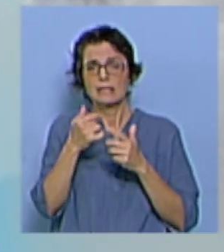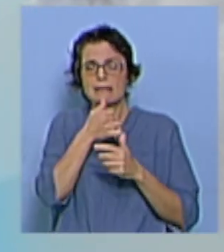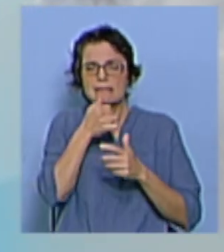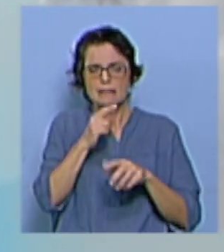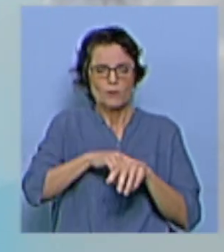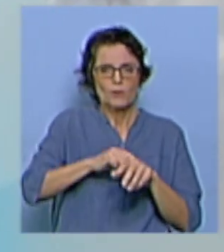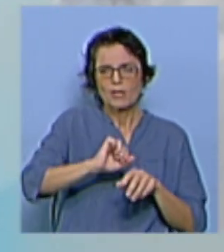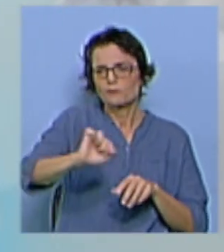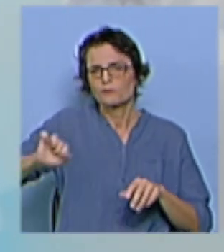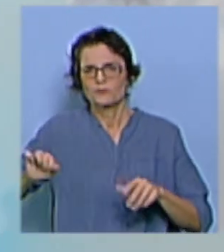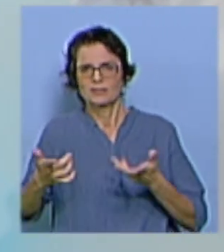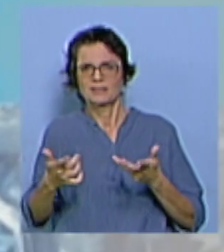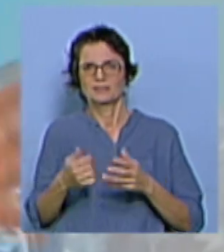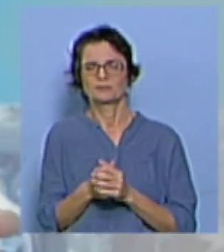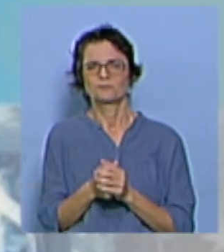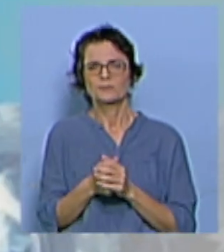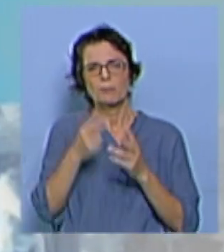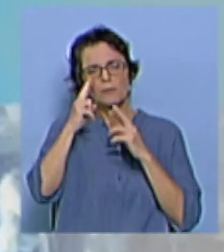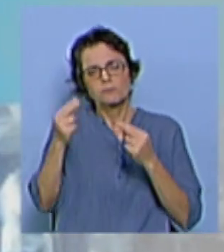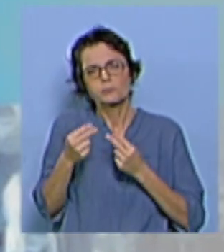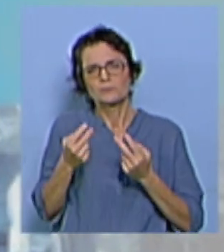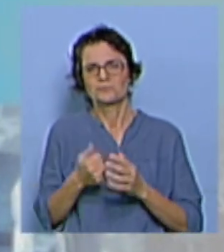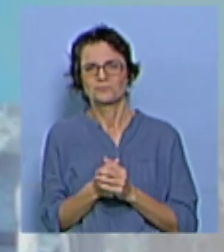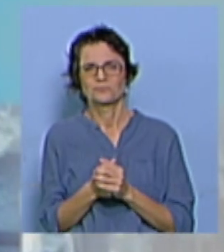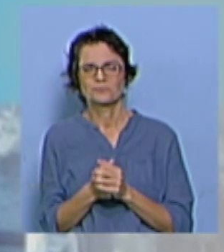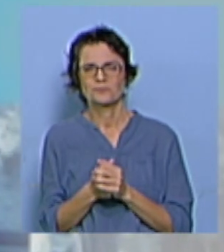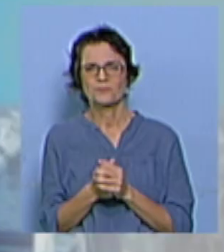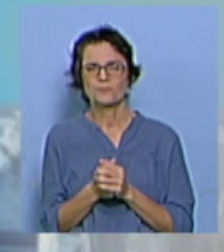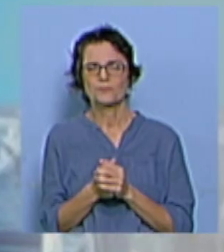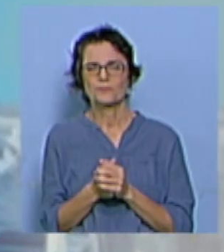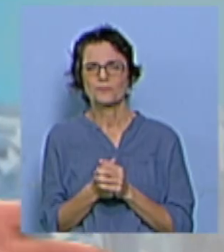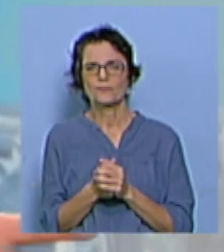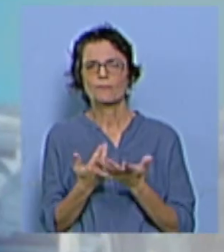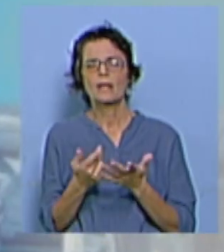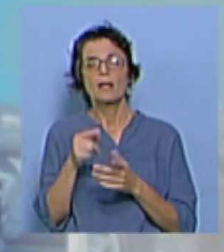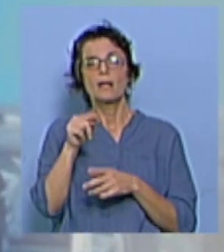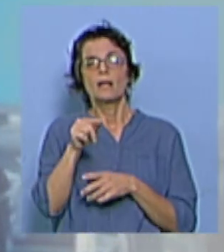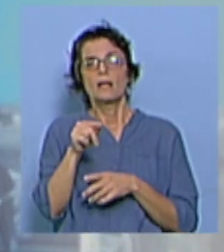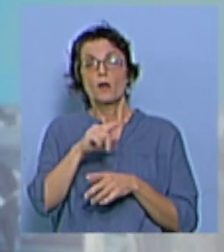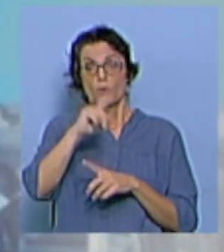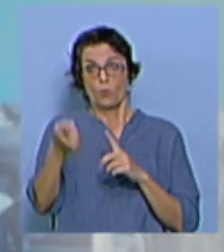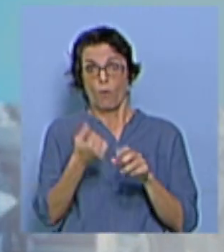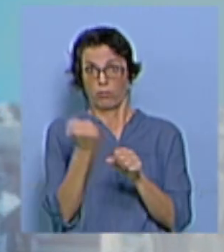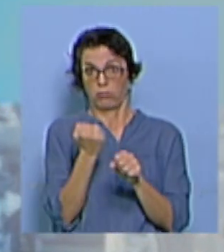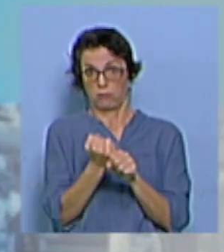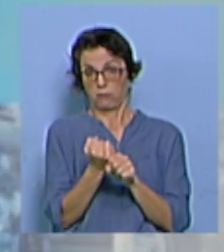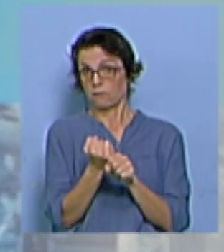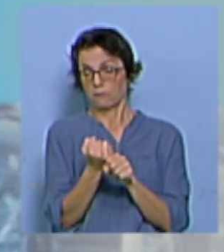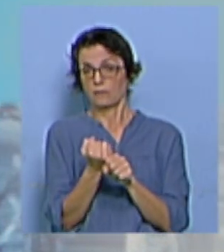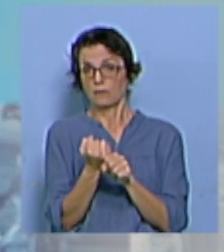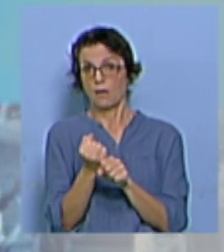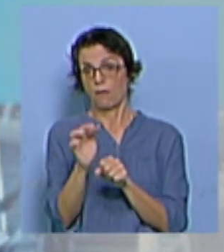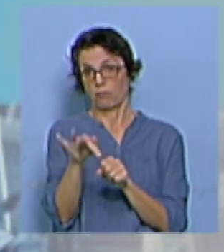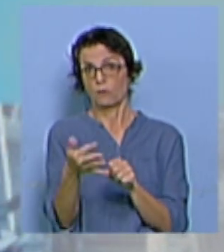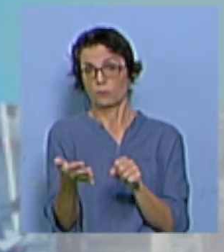mais favorável. Não? Com estas iniciativas, de que forma é que um ano de atividades se concluiu,